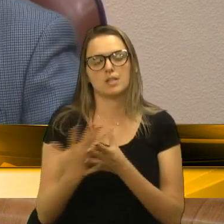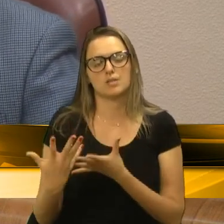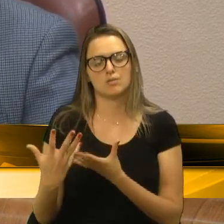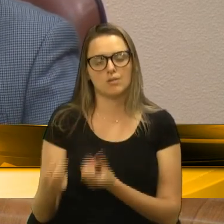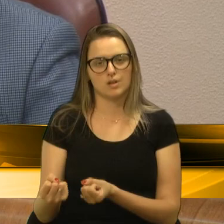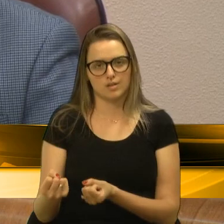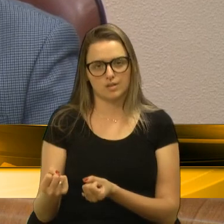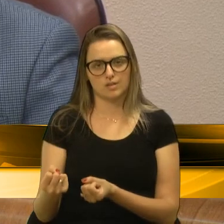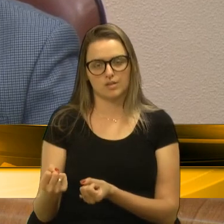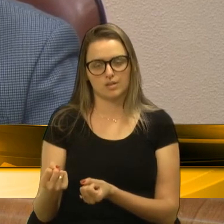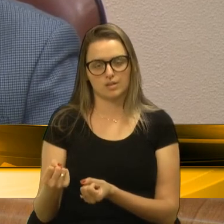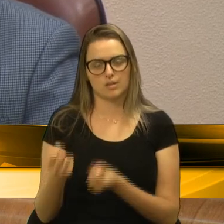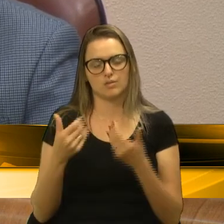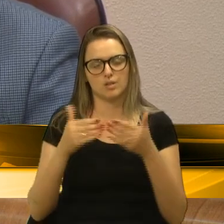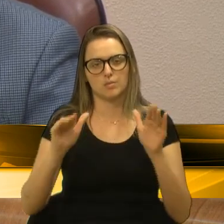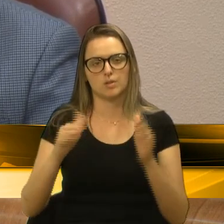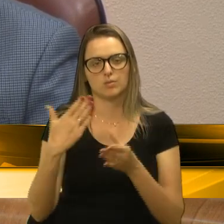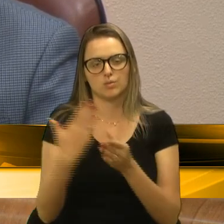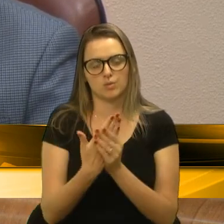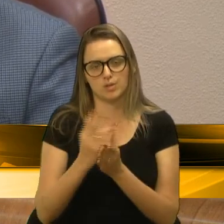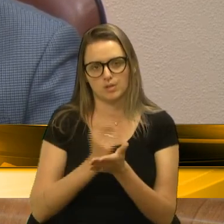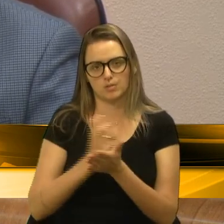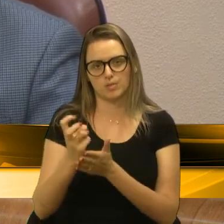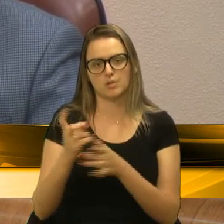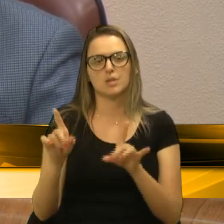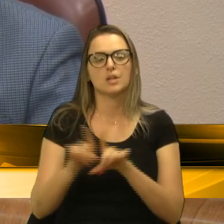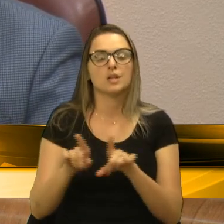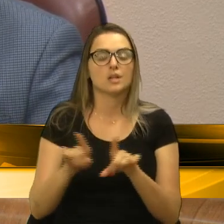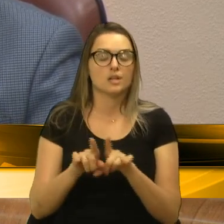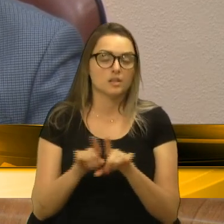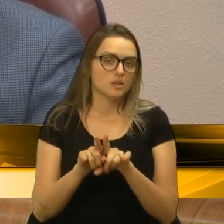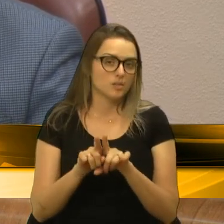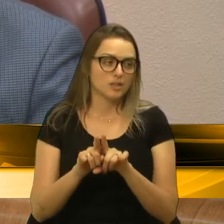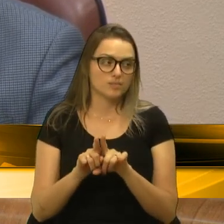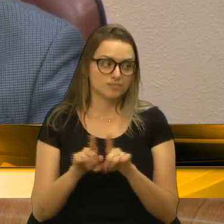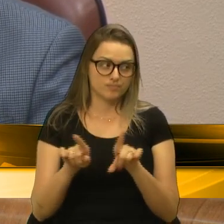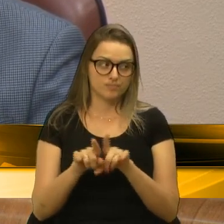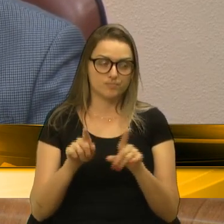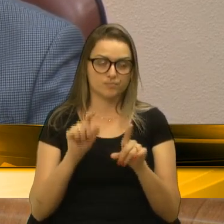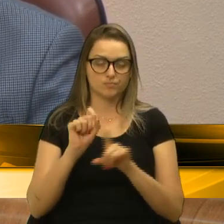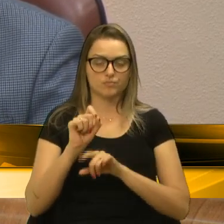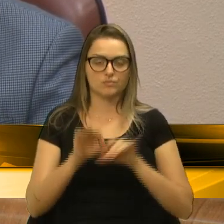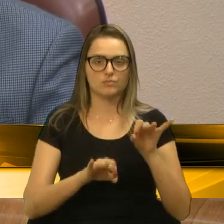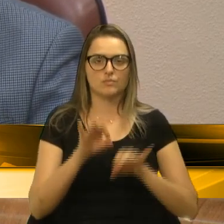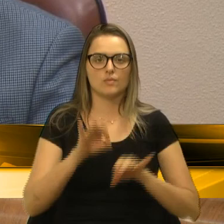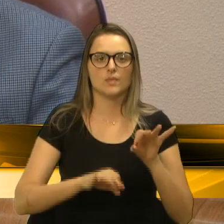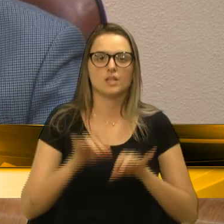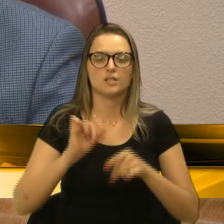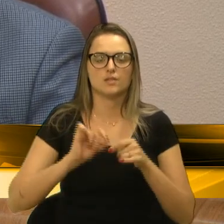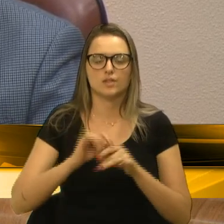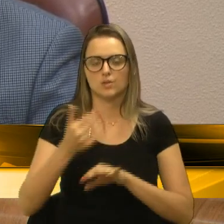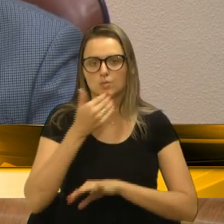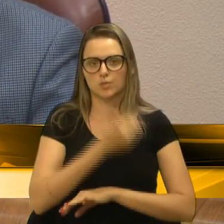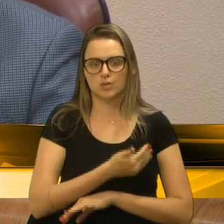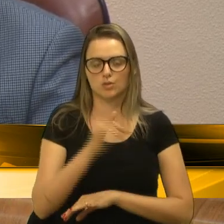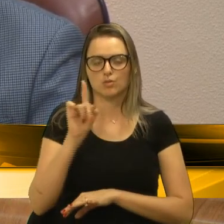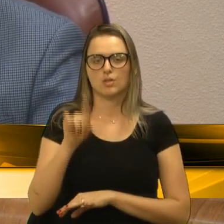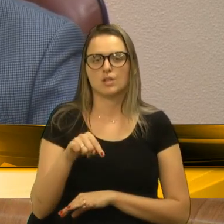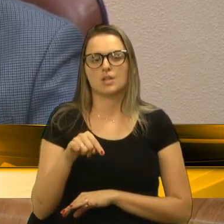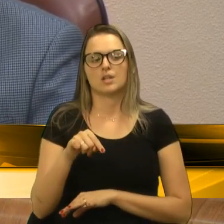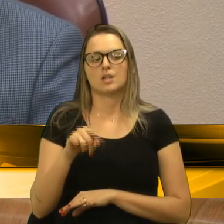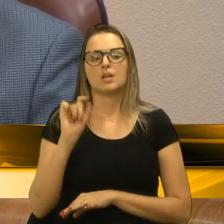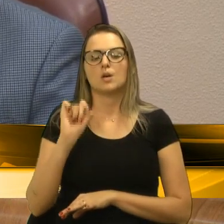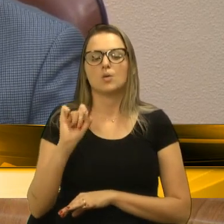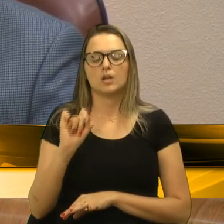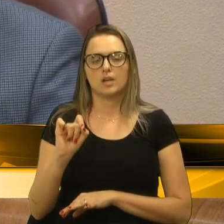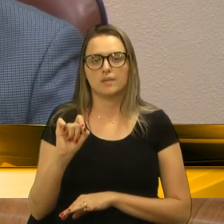admissibilidade da abertura do processo de impedimento. E também, de parte do senhor juiz, também não houve nenhuma alteração desse pedido. O que prossegue no processo é